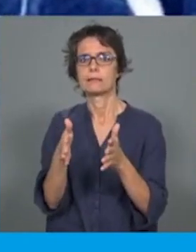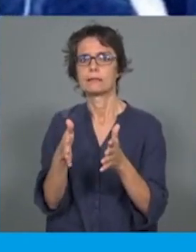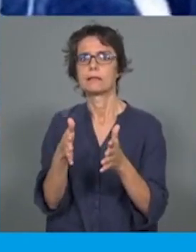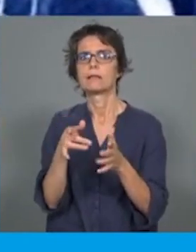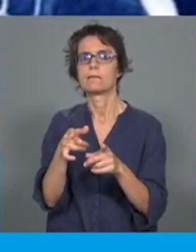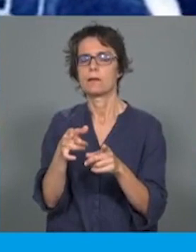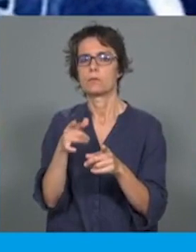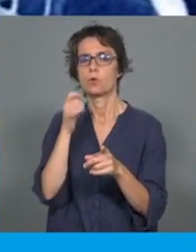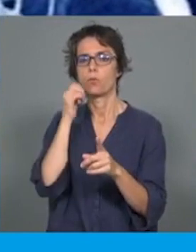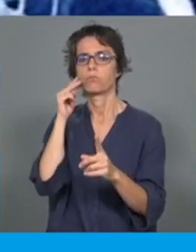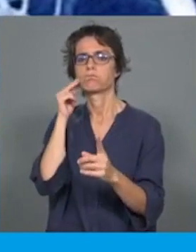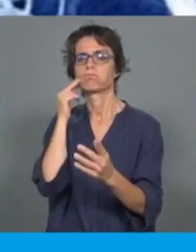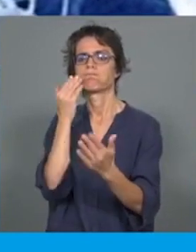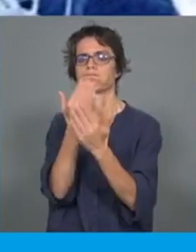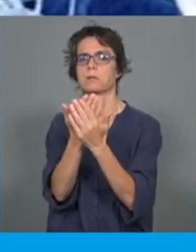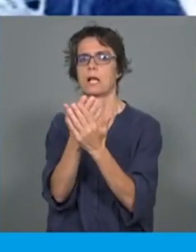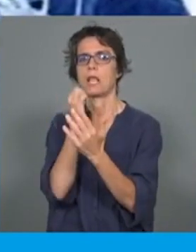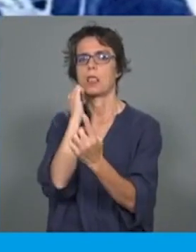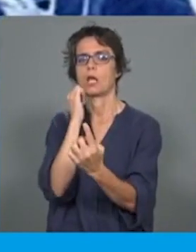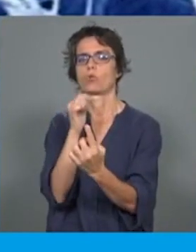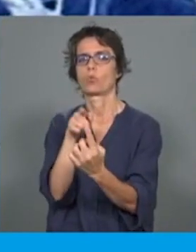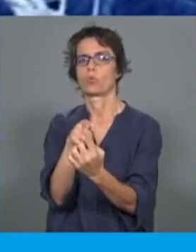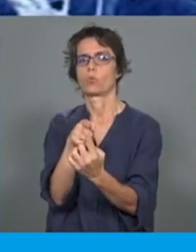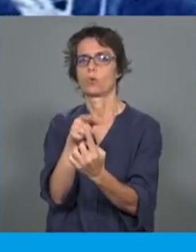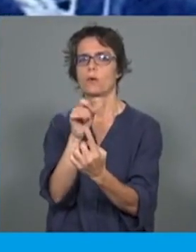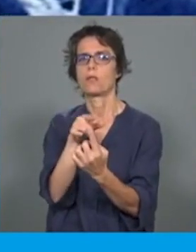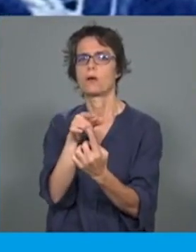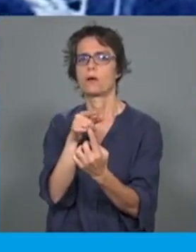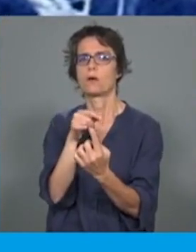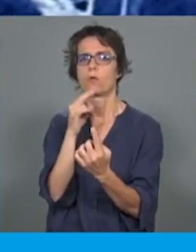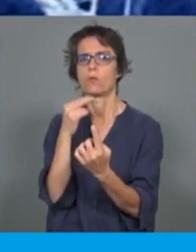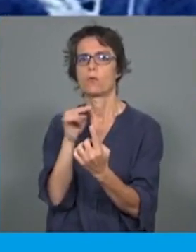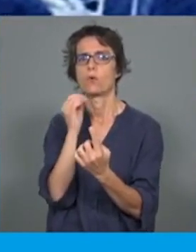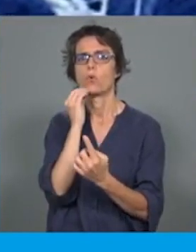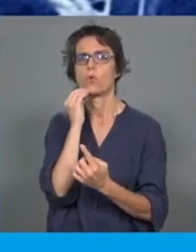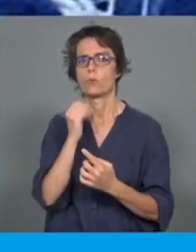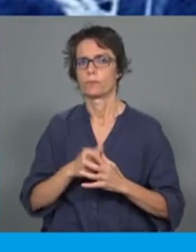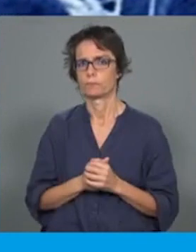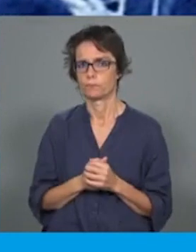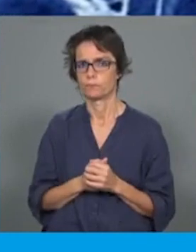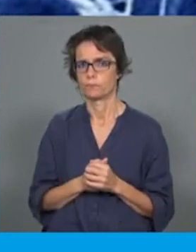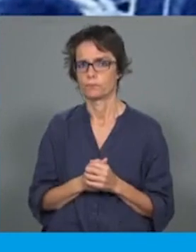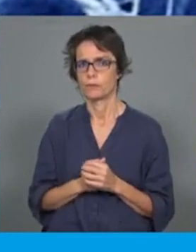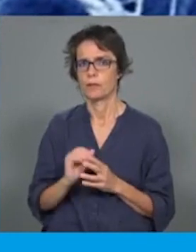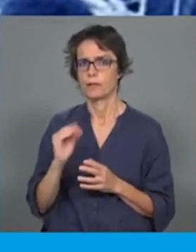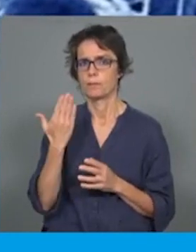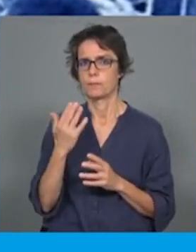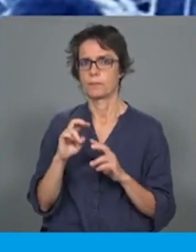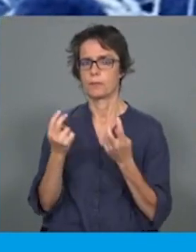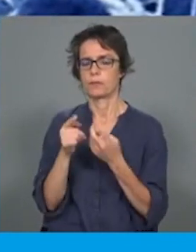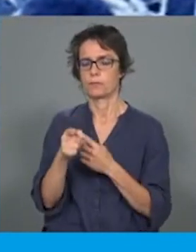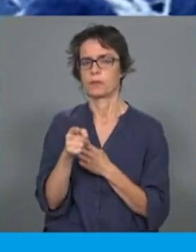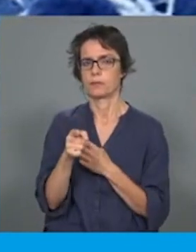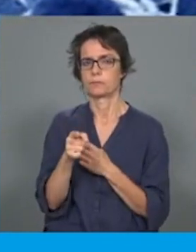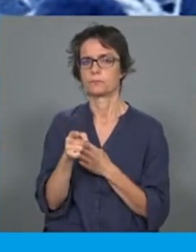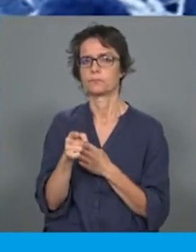dor, olhar para ela, de facto, se é possível fintá-la, então como é que podemos olhar? E para isso vamos ter, num primeiro painel, com a moderação da